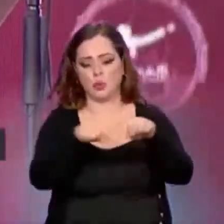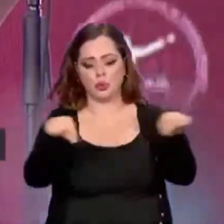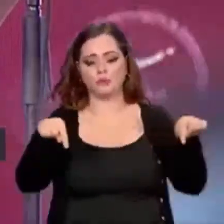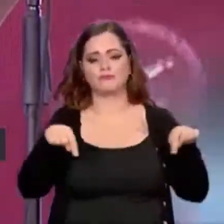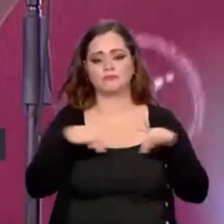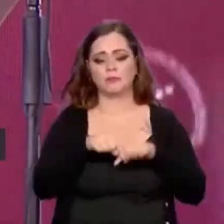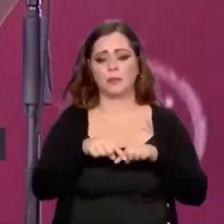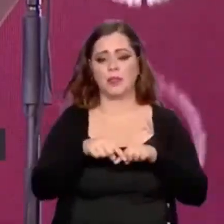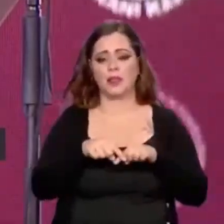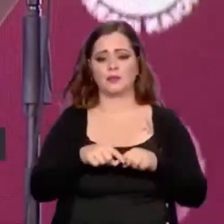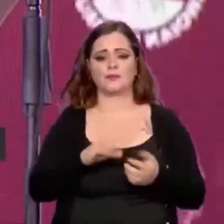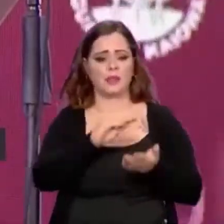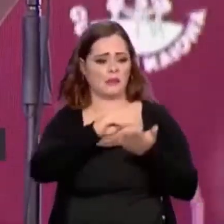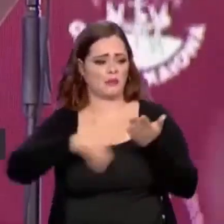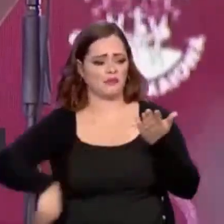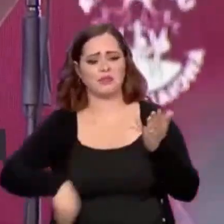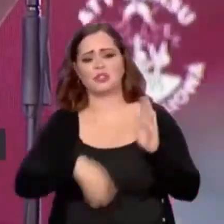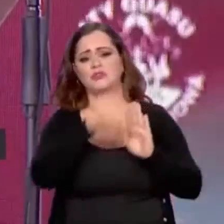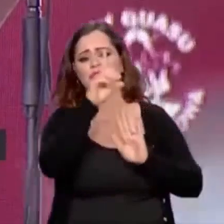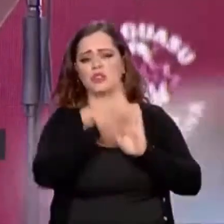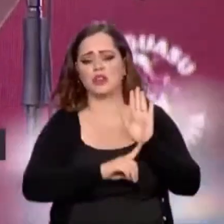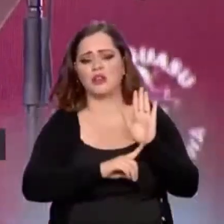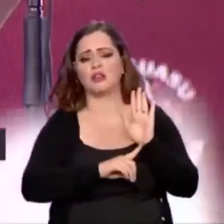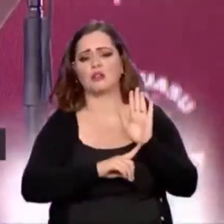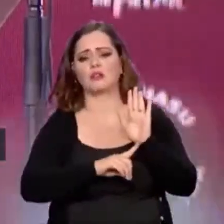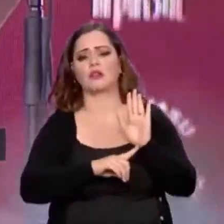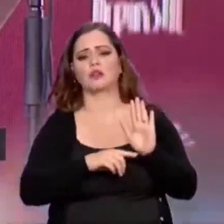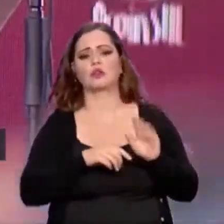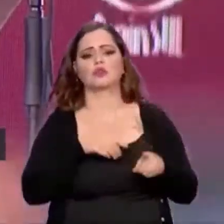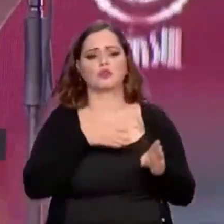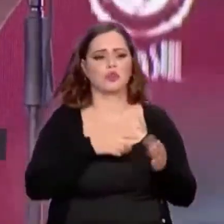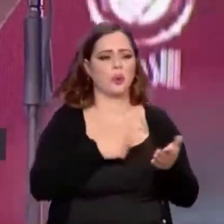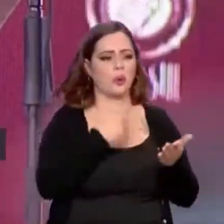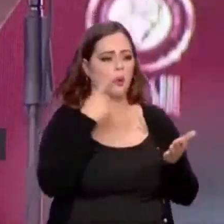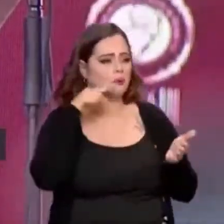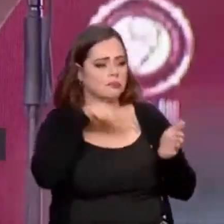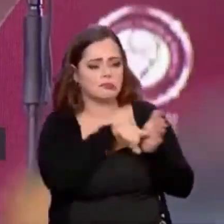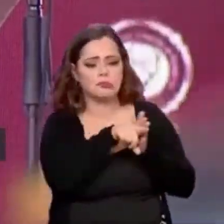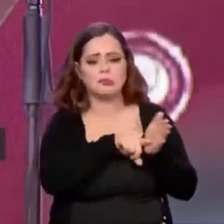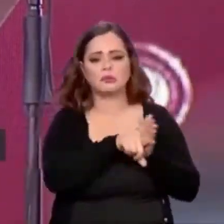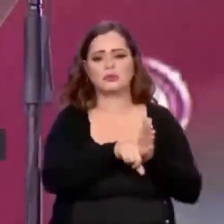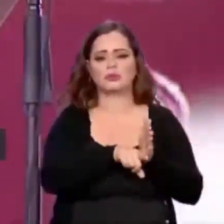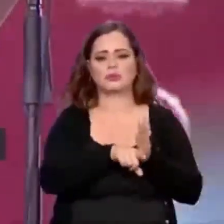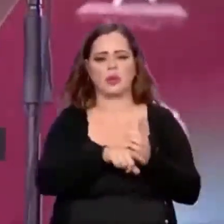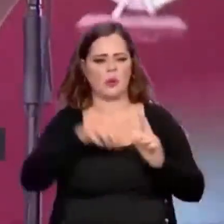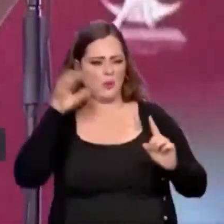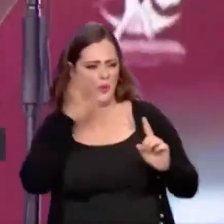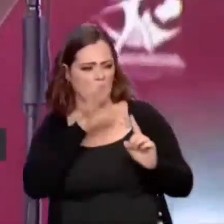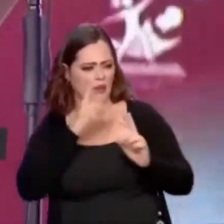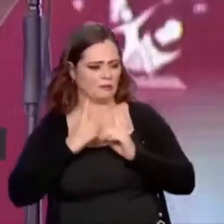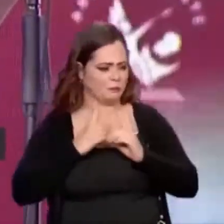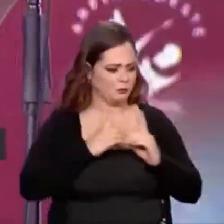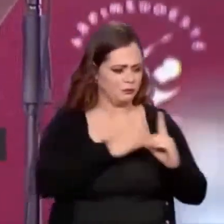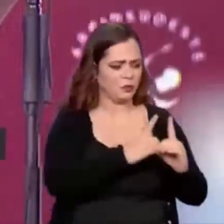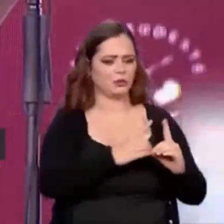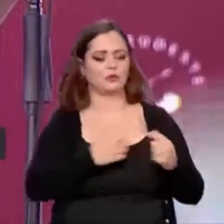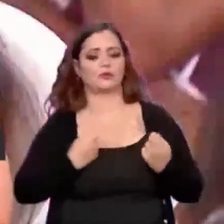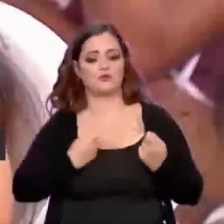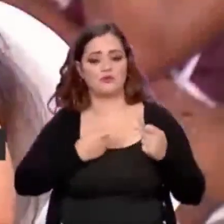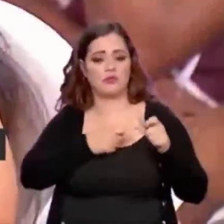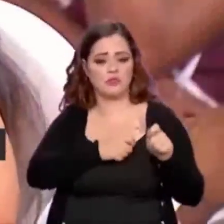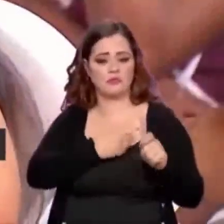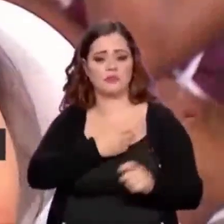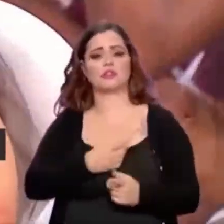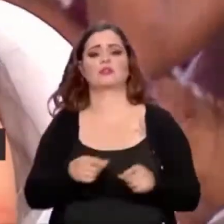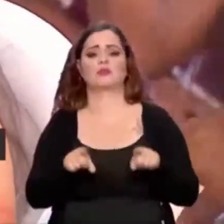negação do direito à consulta livre, prévia e informada, a perseguição e a criminalização dos defensores